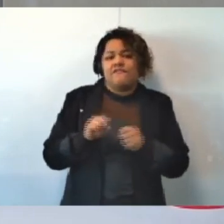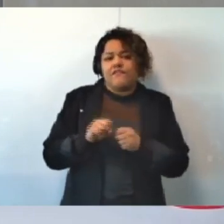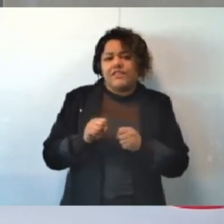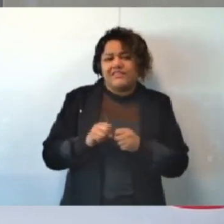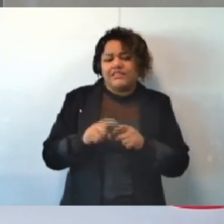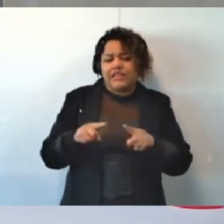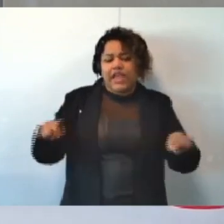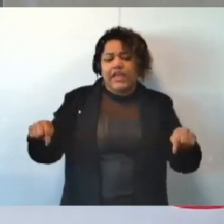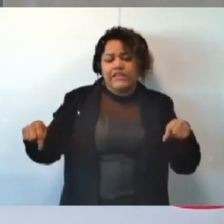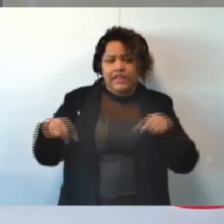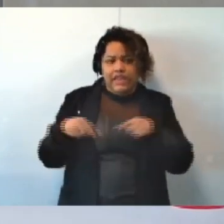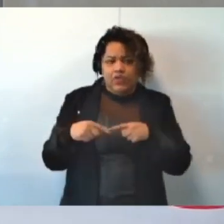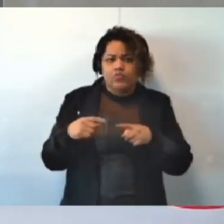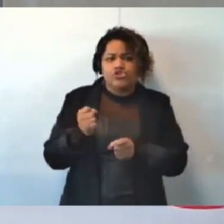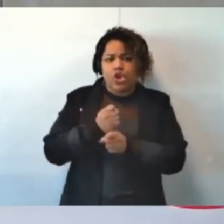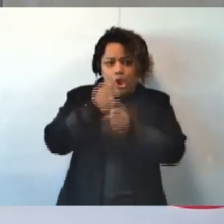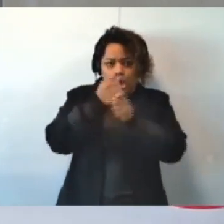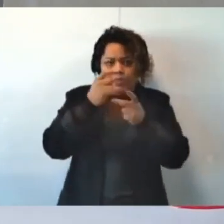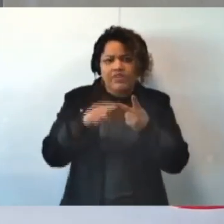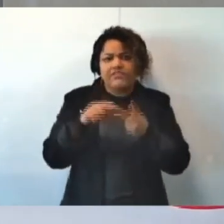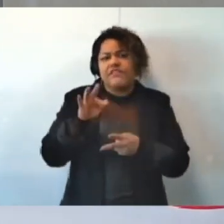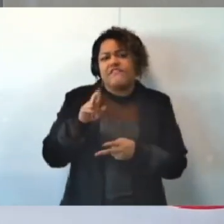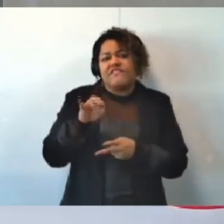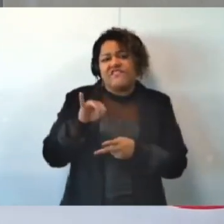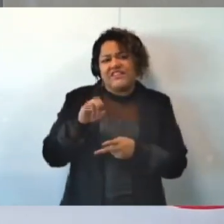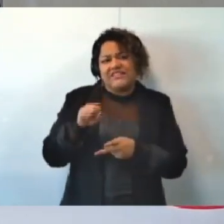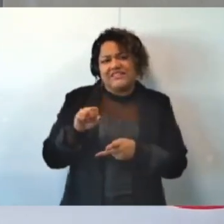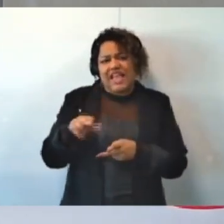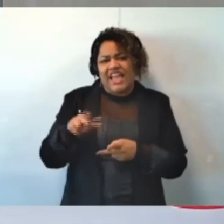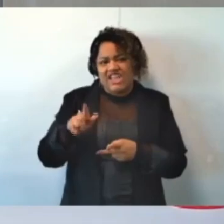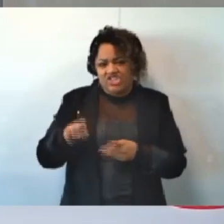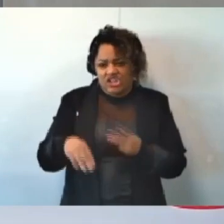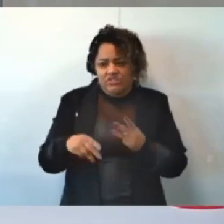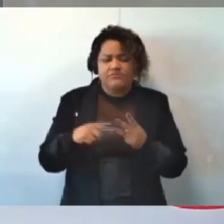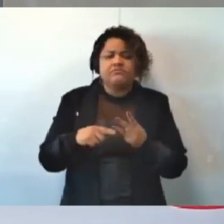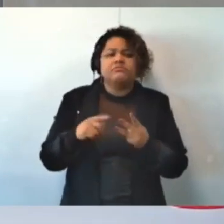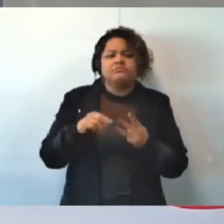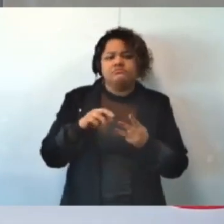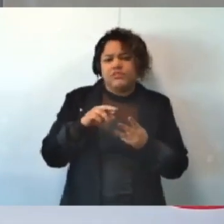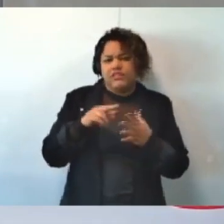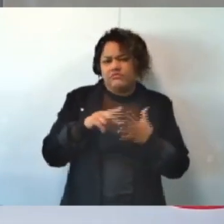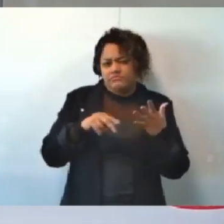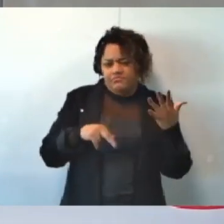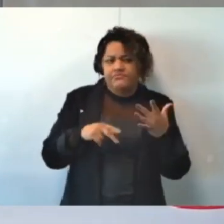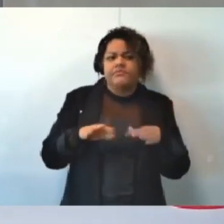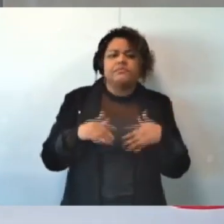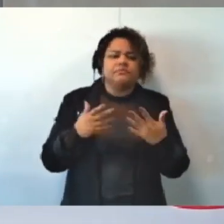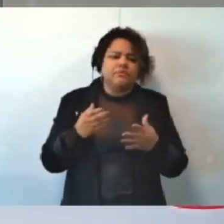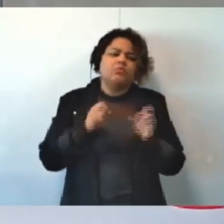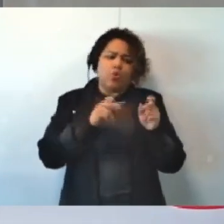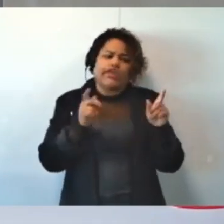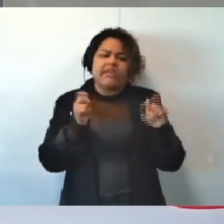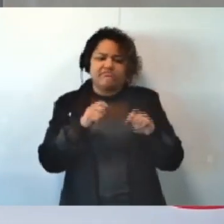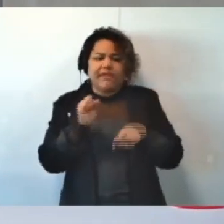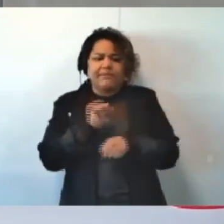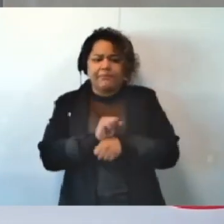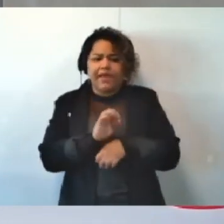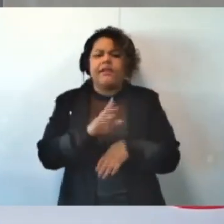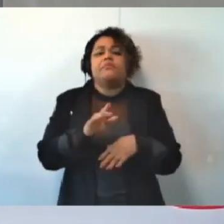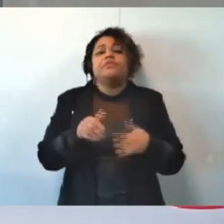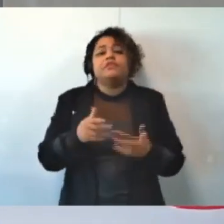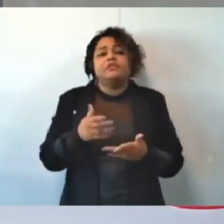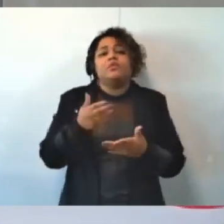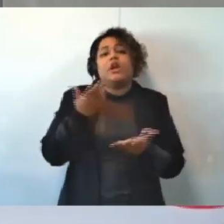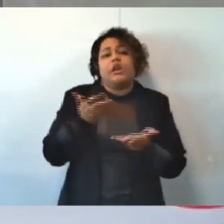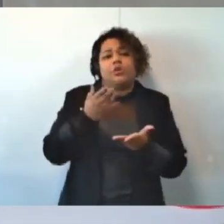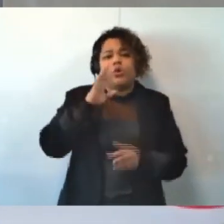Ótimo. Acho que são coisas ainda que dá para poder serem revistas, né? Então, às 16 horas e 20 minutos, nós damos por